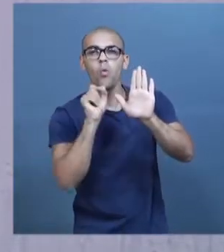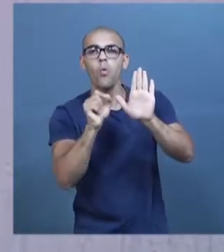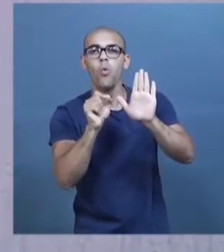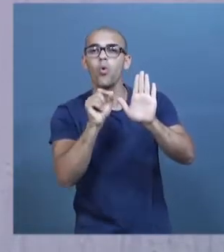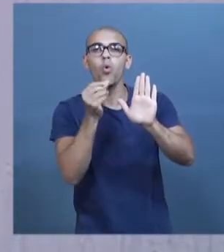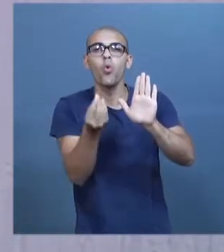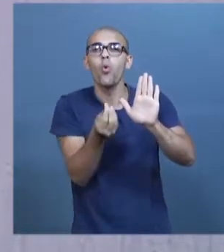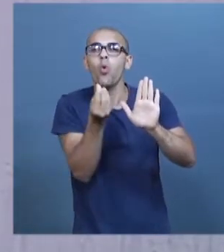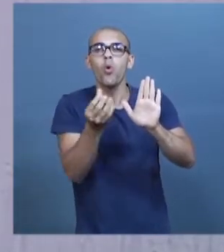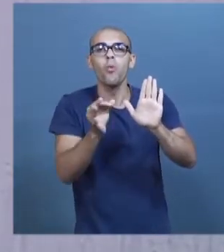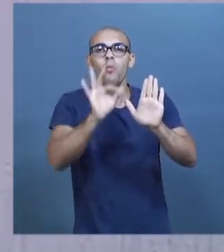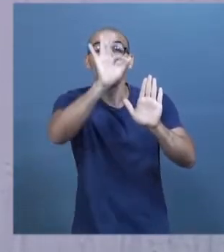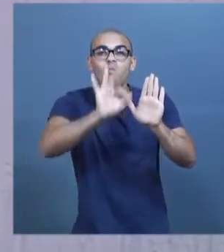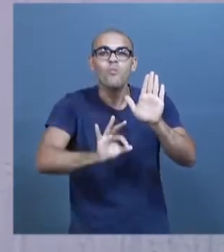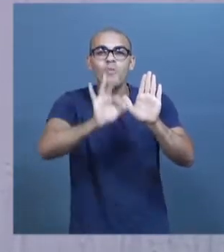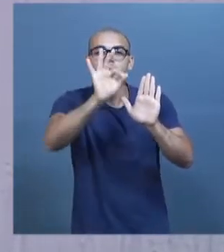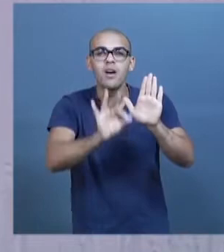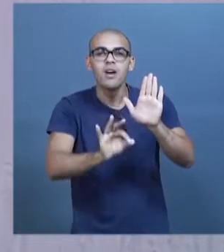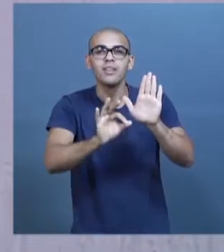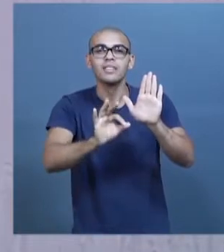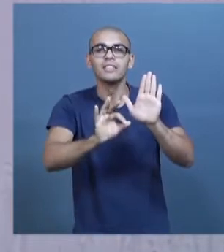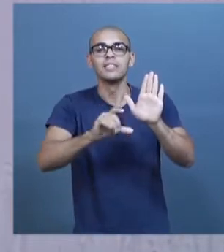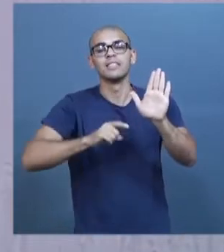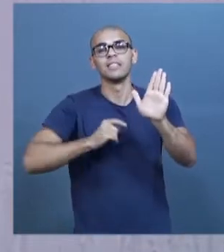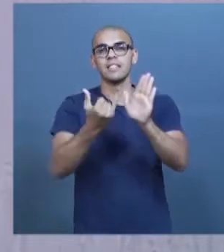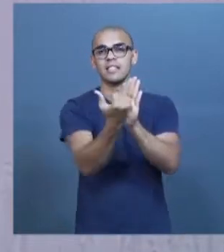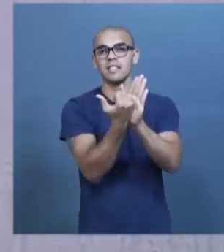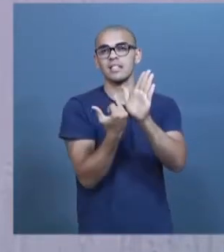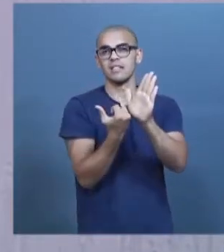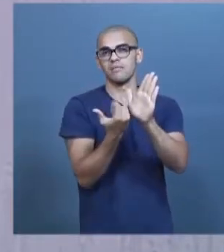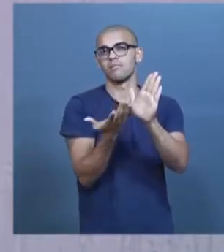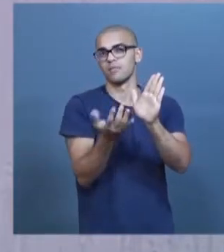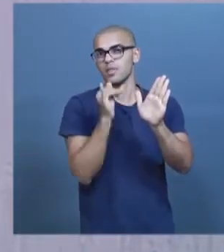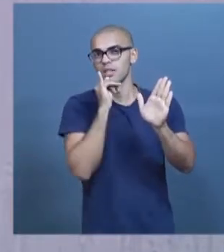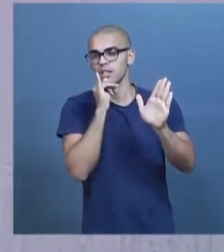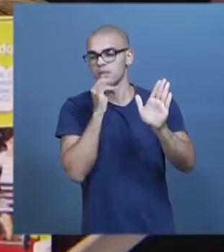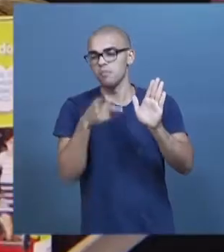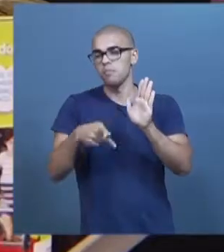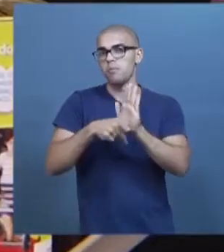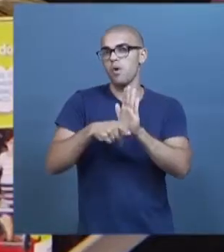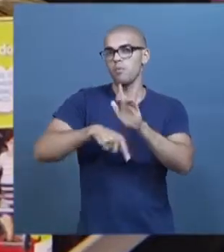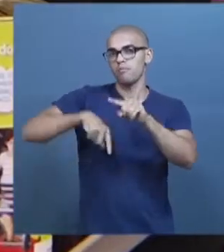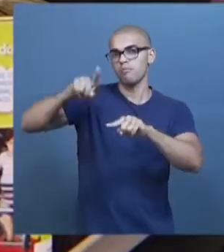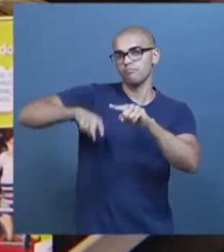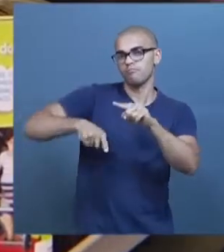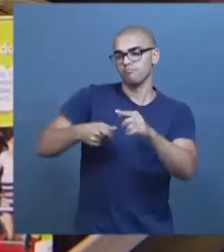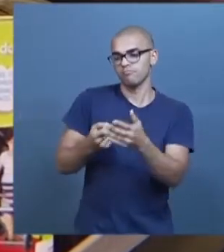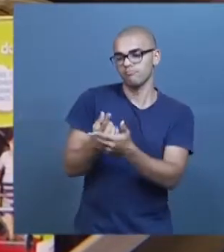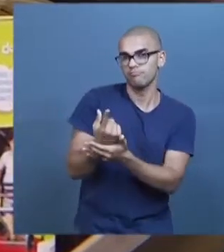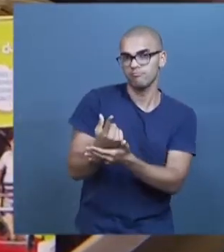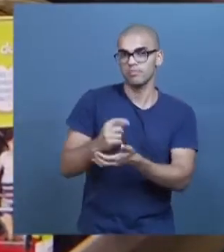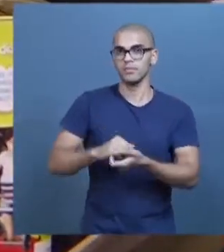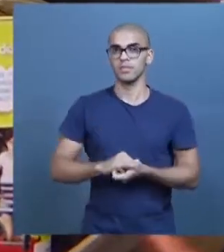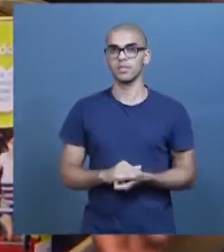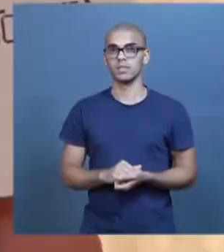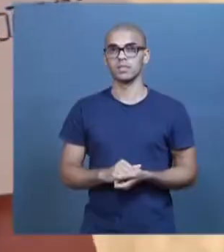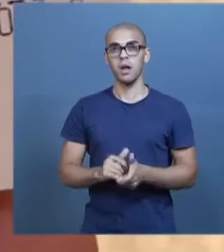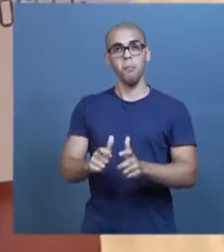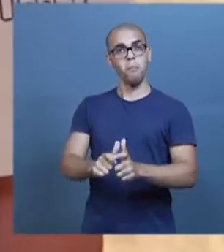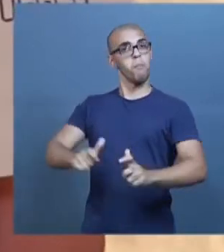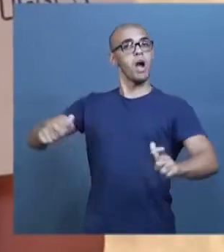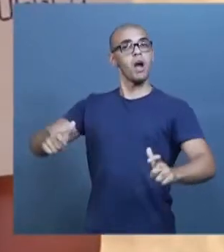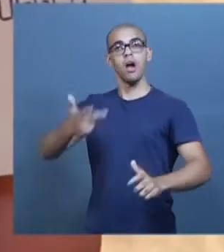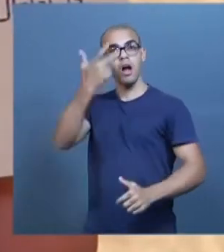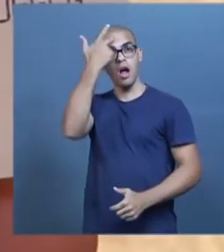percentual de imposto que está embutido naquela mercadoria ou naquele produto. Só que muitas pessoas não observam